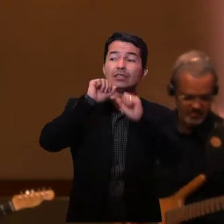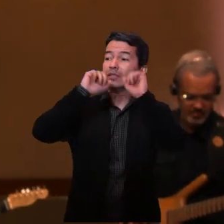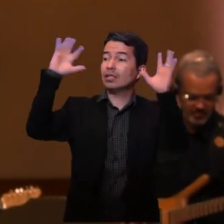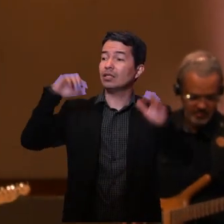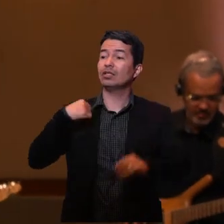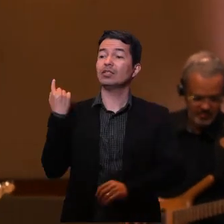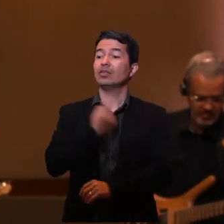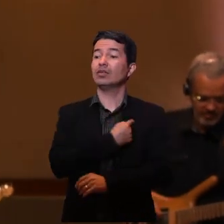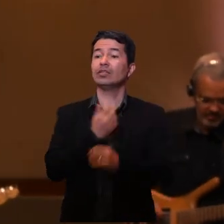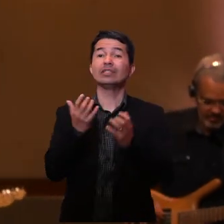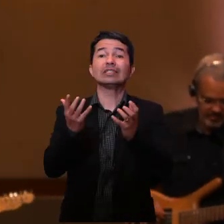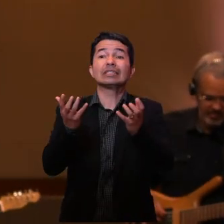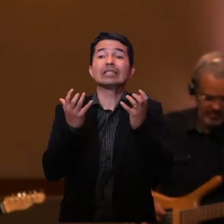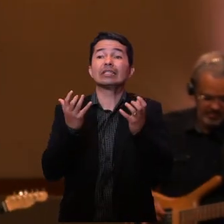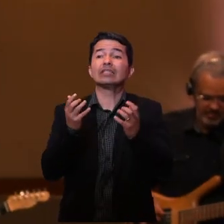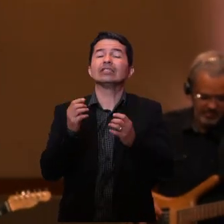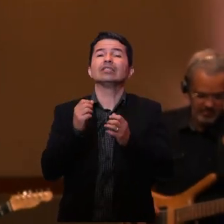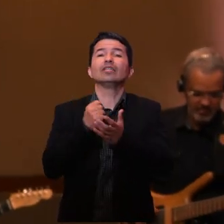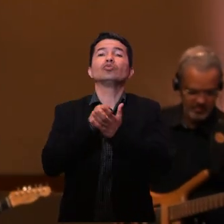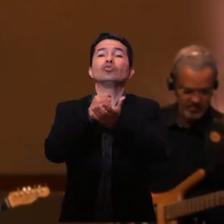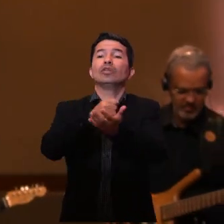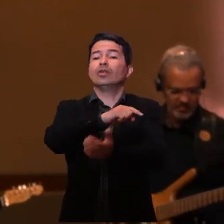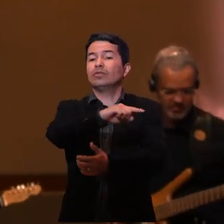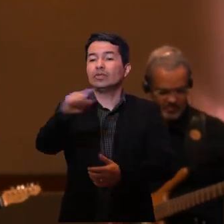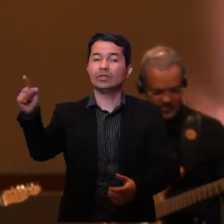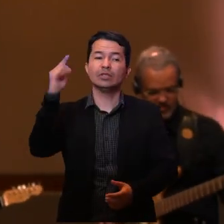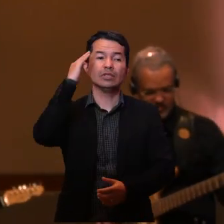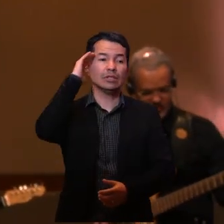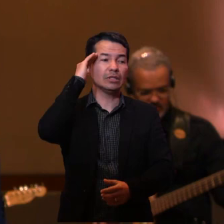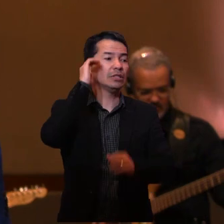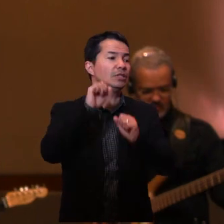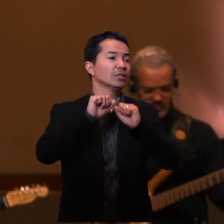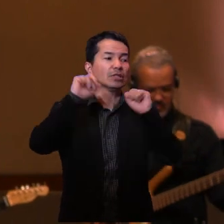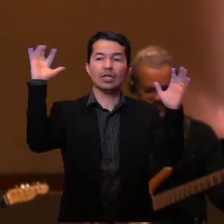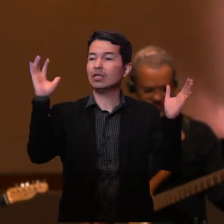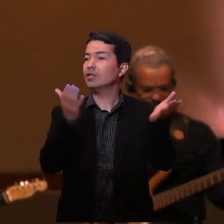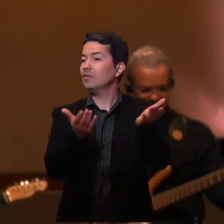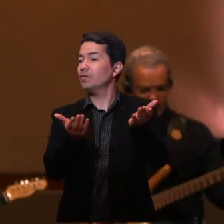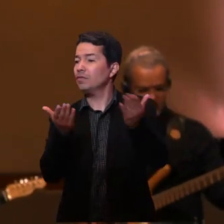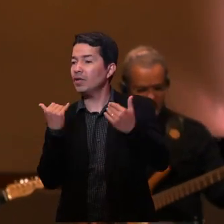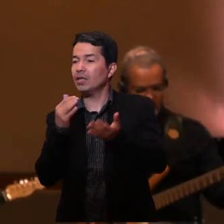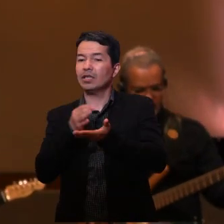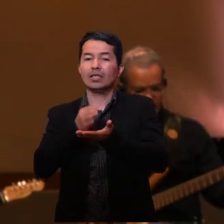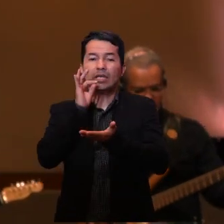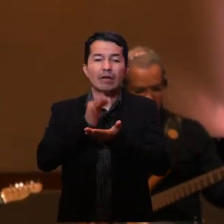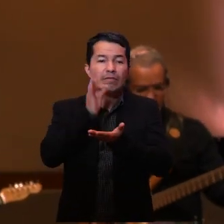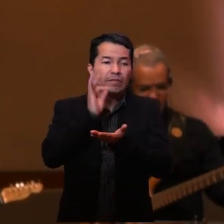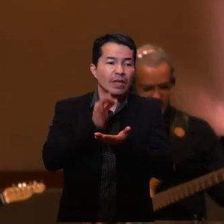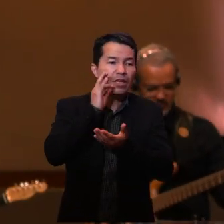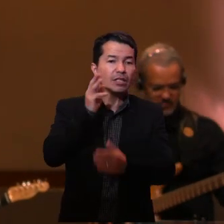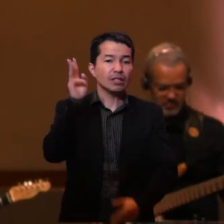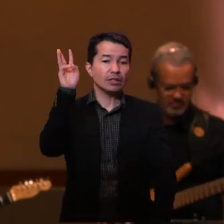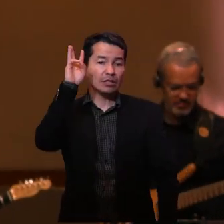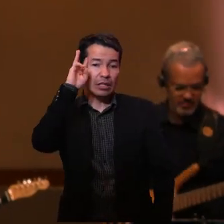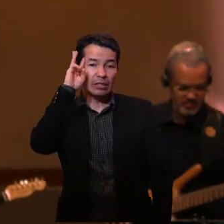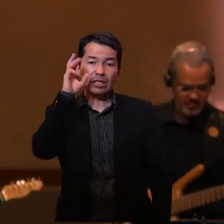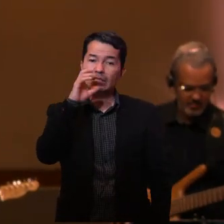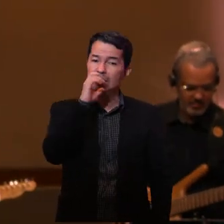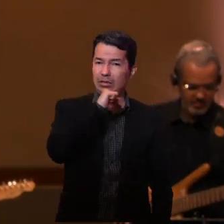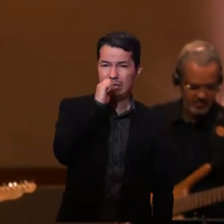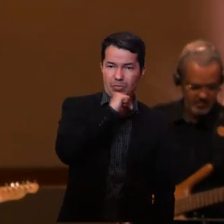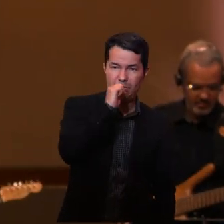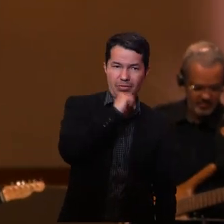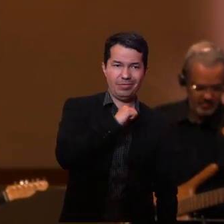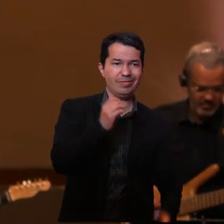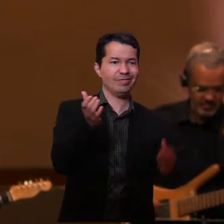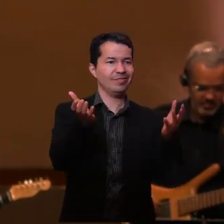ajudar a entender os ensinamentos de Jesus. Então participa desse café que a gente vai te explicar mais. Toda terça e todo sábado, a